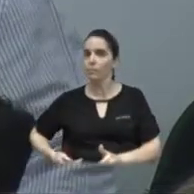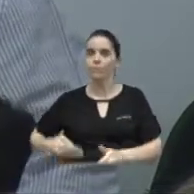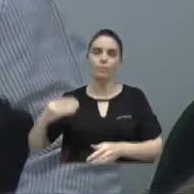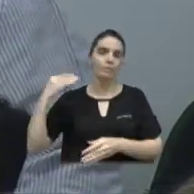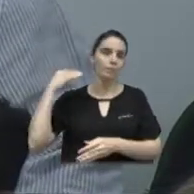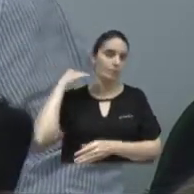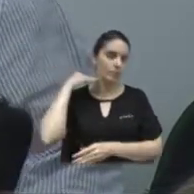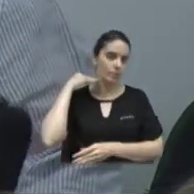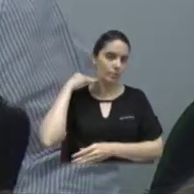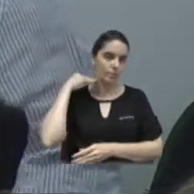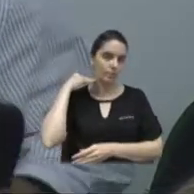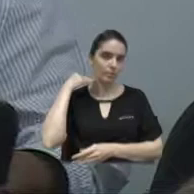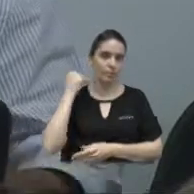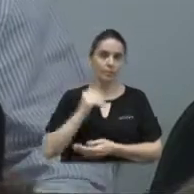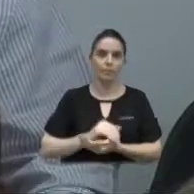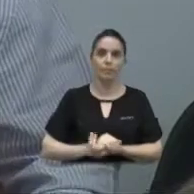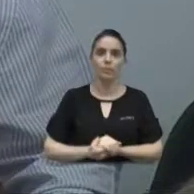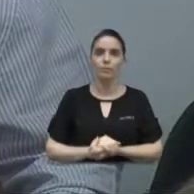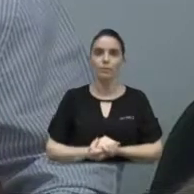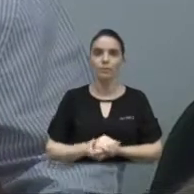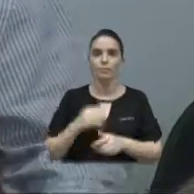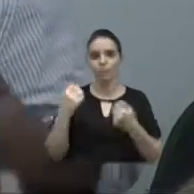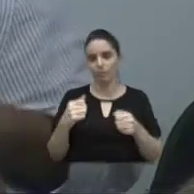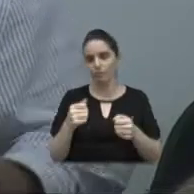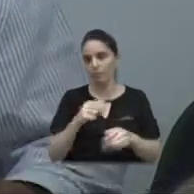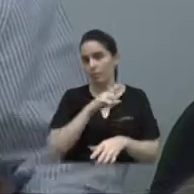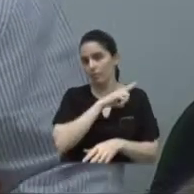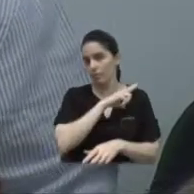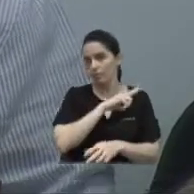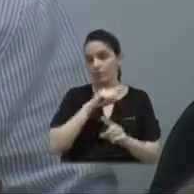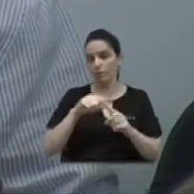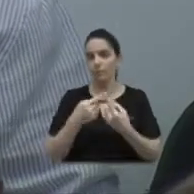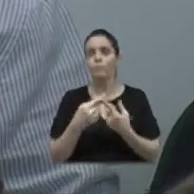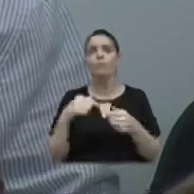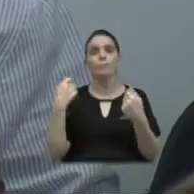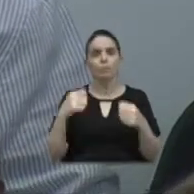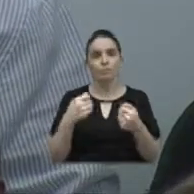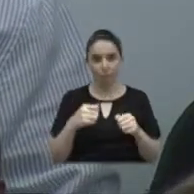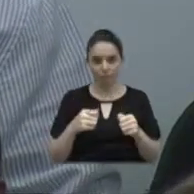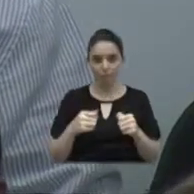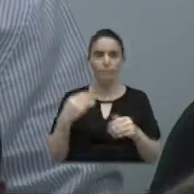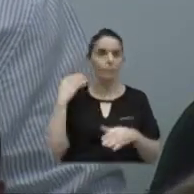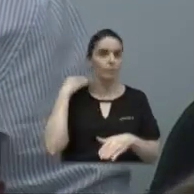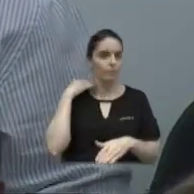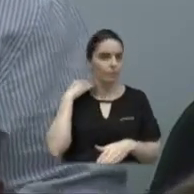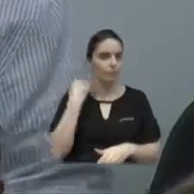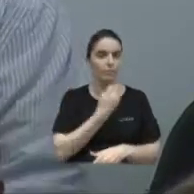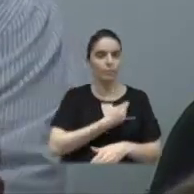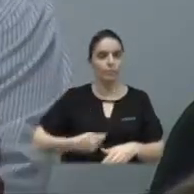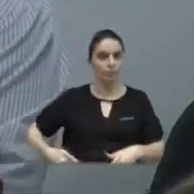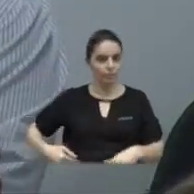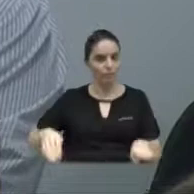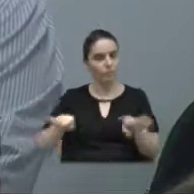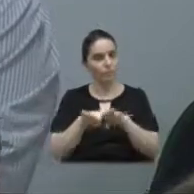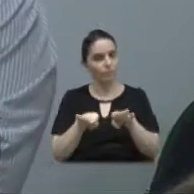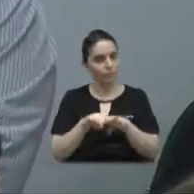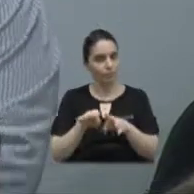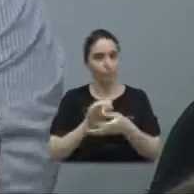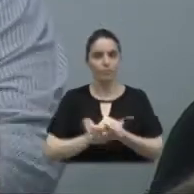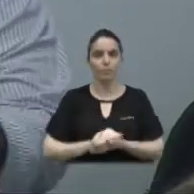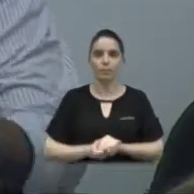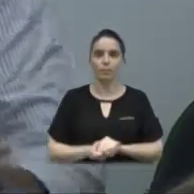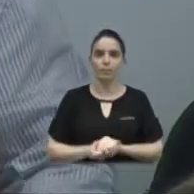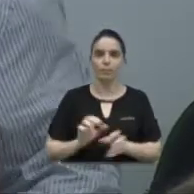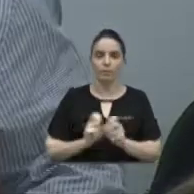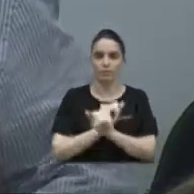bancos podem ser privativos, mas temos que ter o nosso banco nacionais. Então, um pouco da